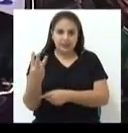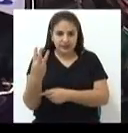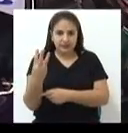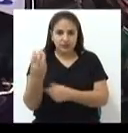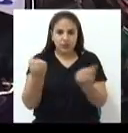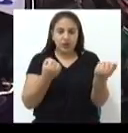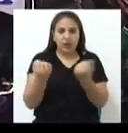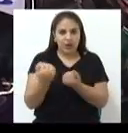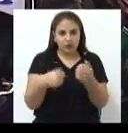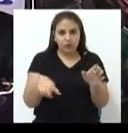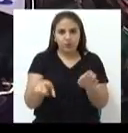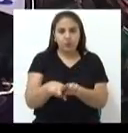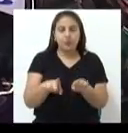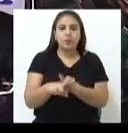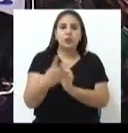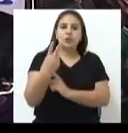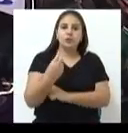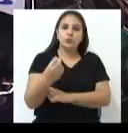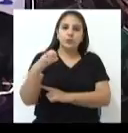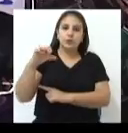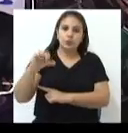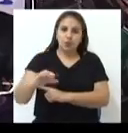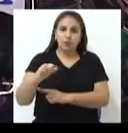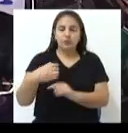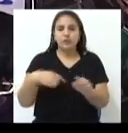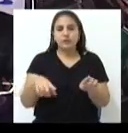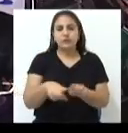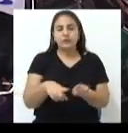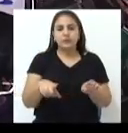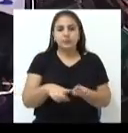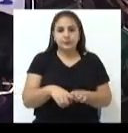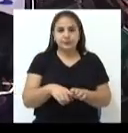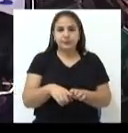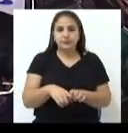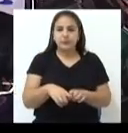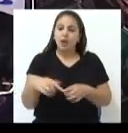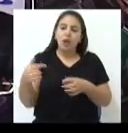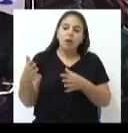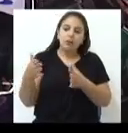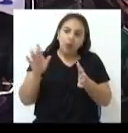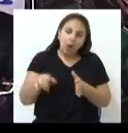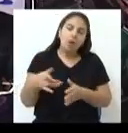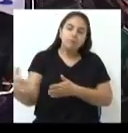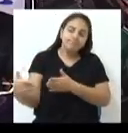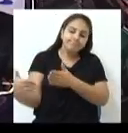em 2009, eu com meu companheiro Rafael Derani. Uma carreira longa,